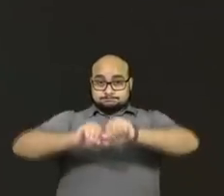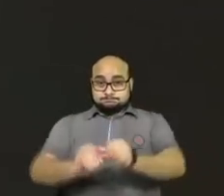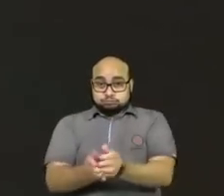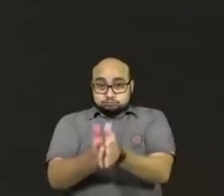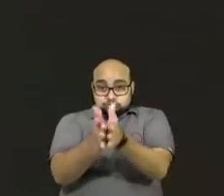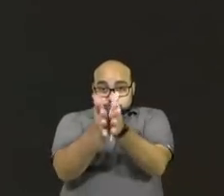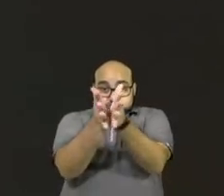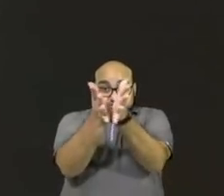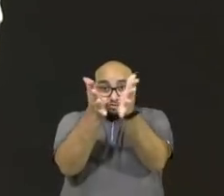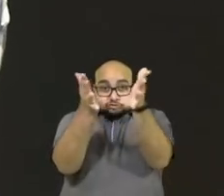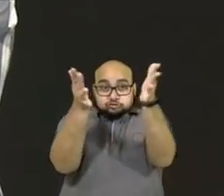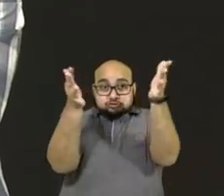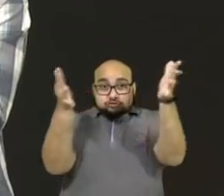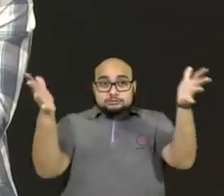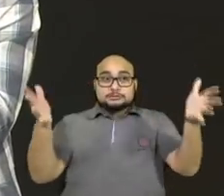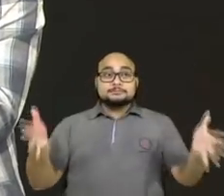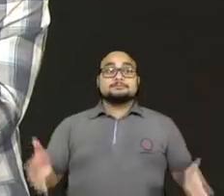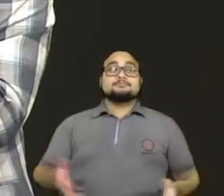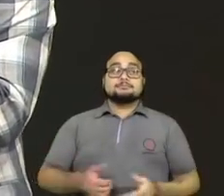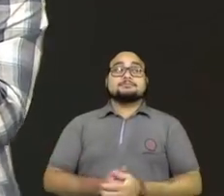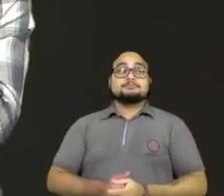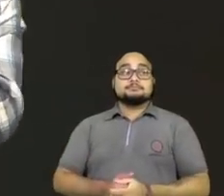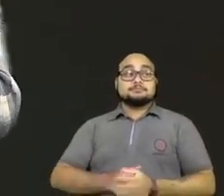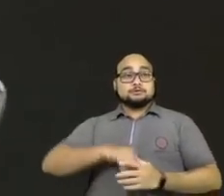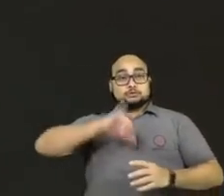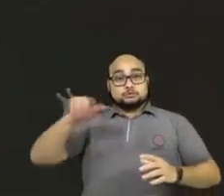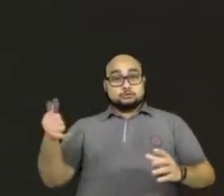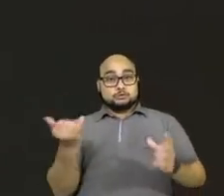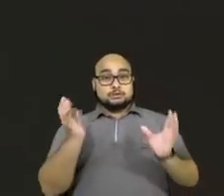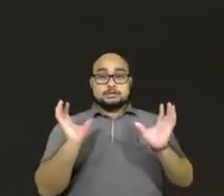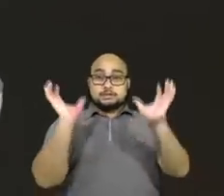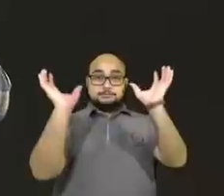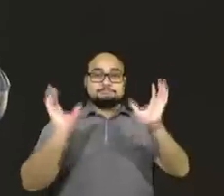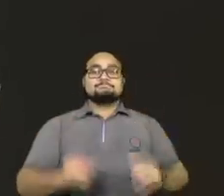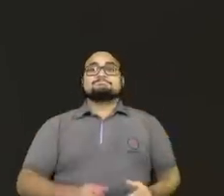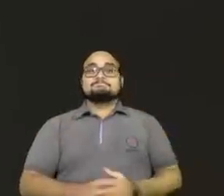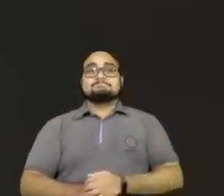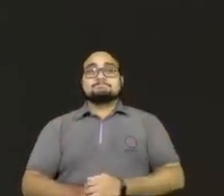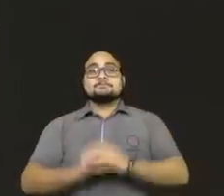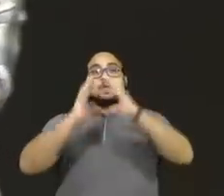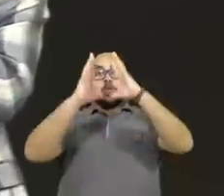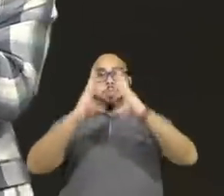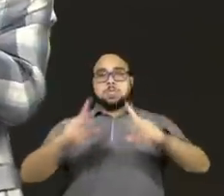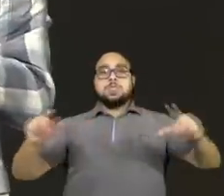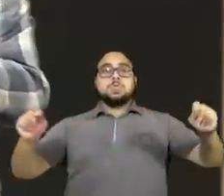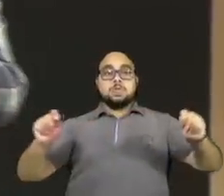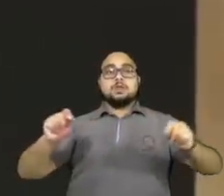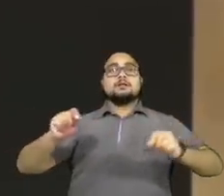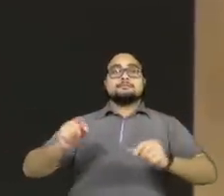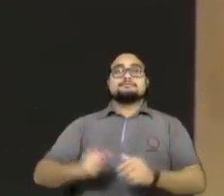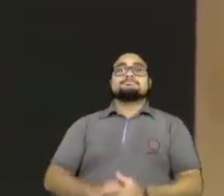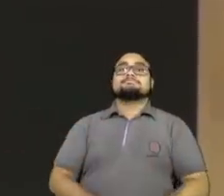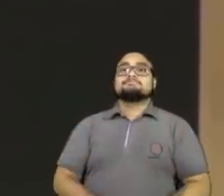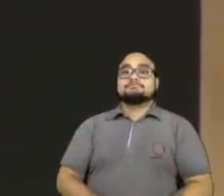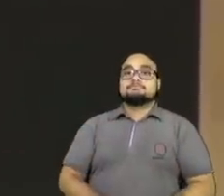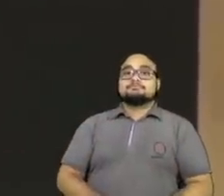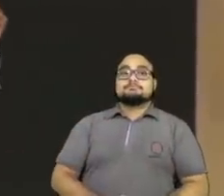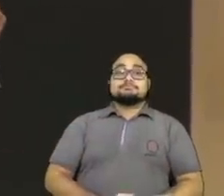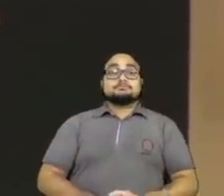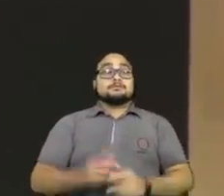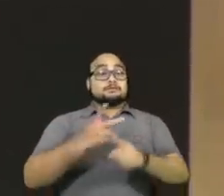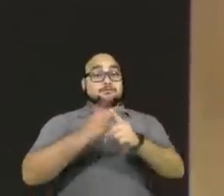Jericó ser derrubada milagrosamente os muros, e o sol e a lua se deterem e vencer mais do que 30 reis.